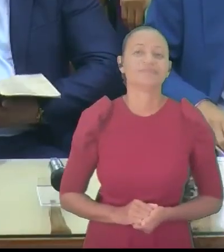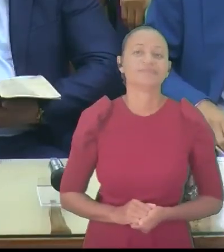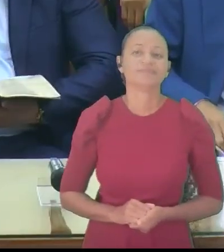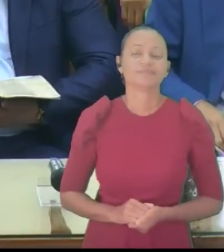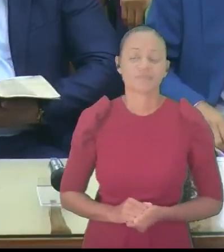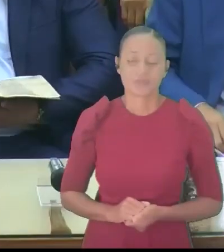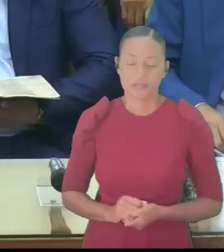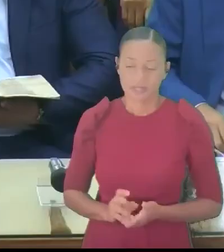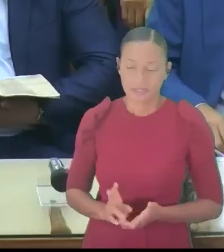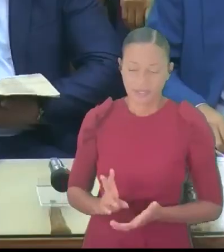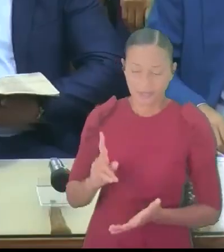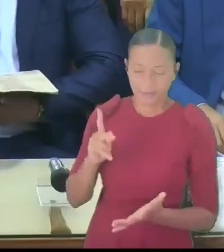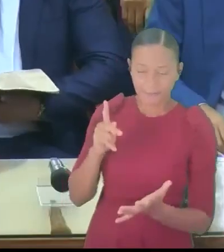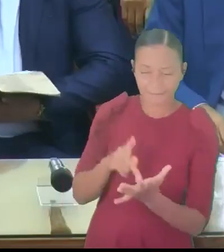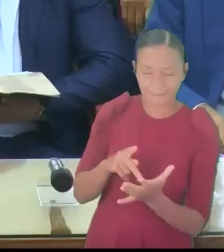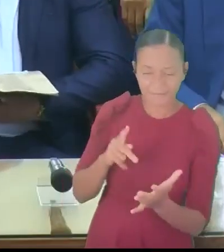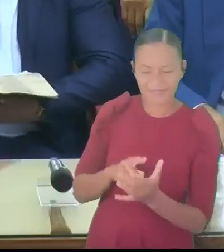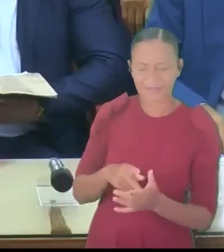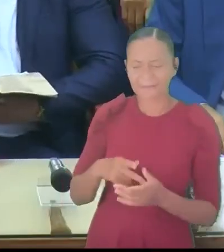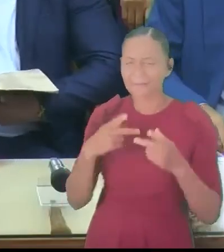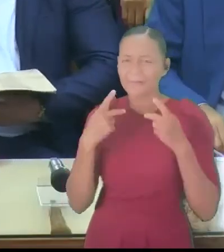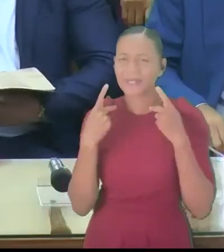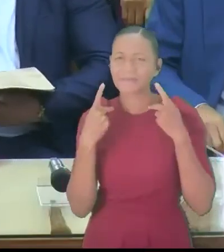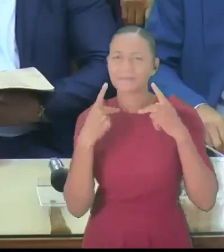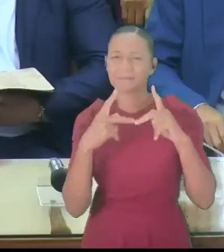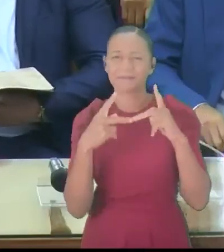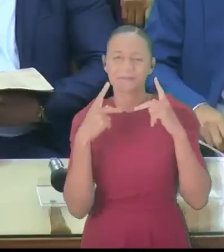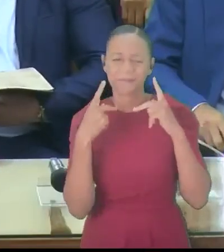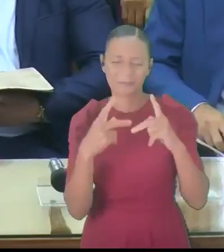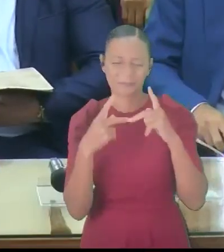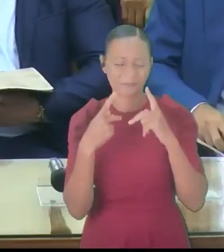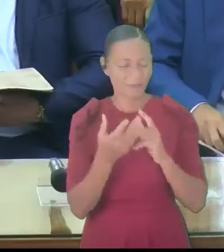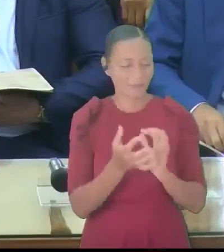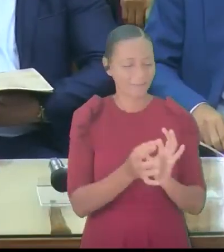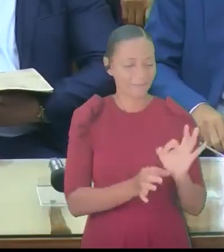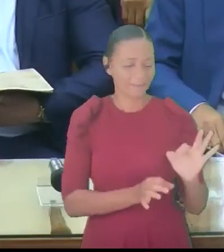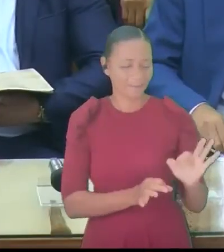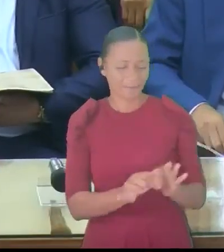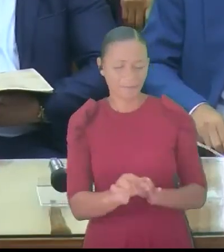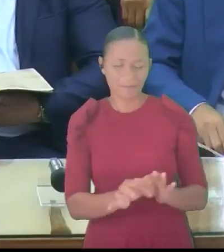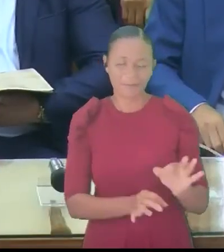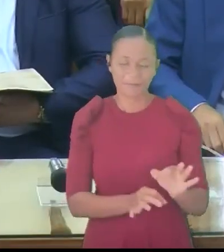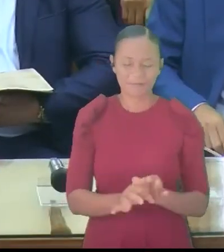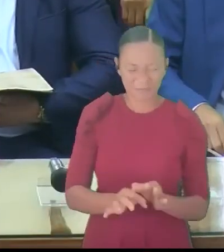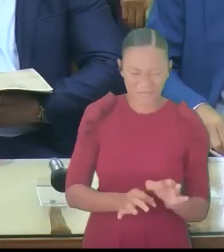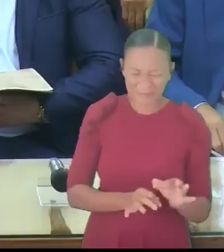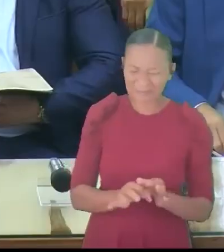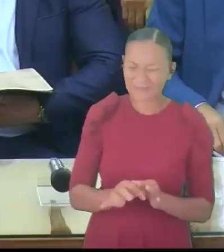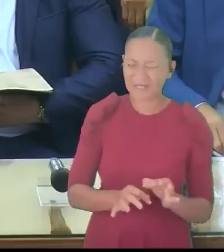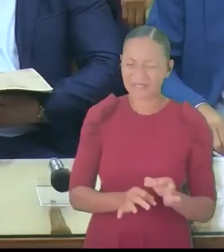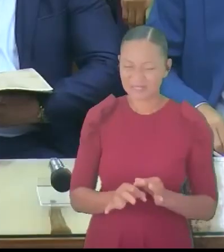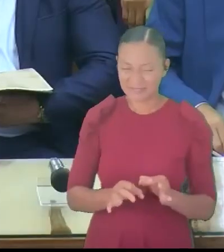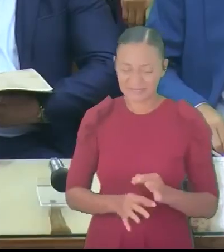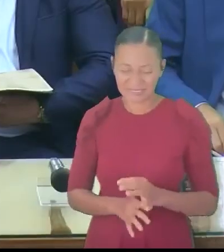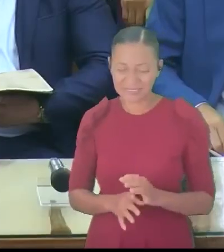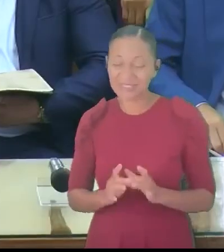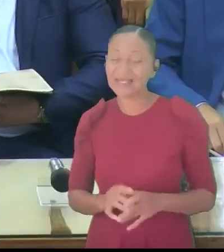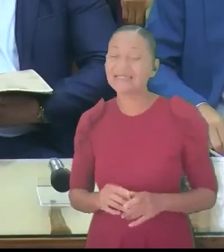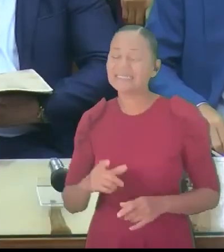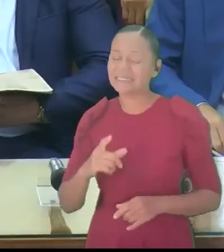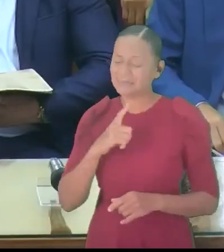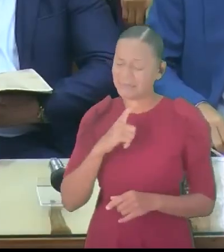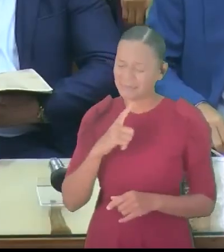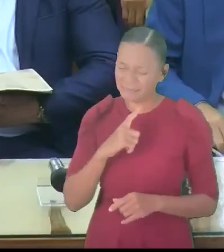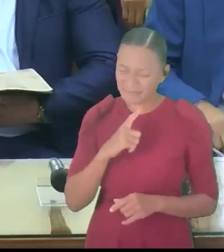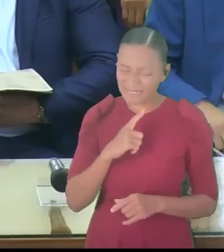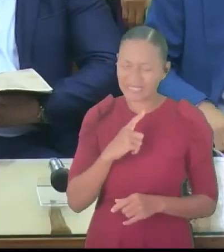O verdadeiro pregador do evangelho, o verdadeiro profeta, prepare os couros. Não é o couro, não, é os